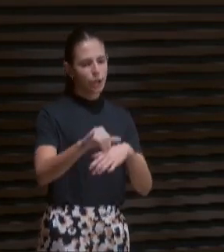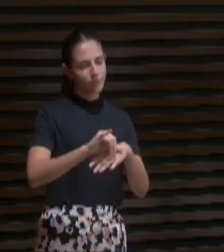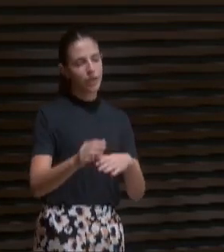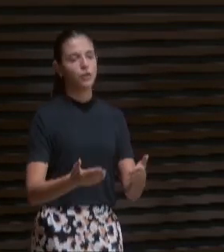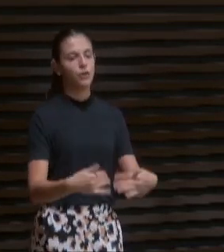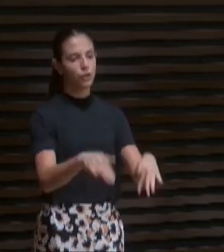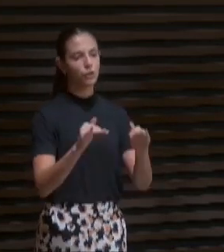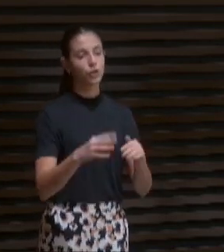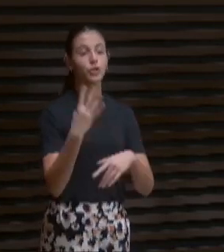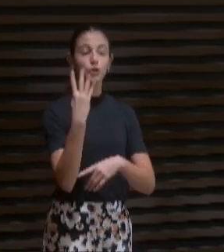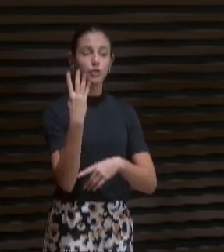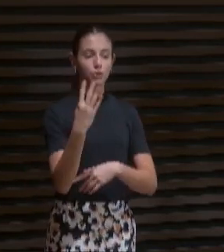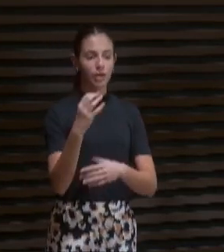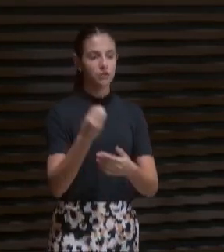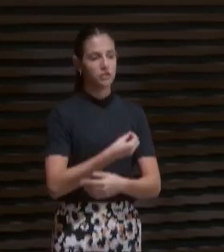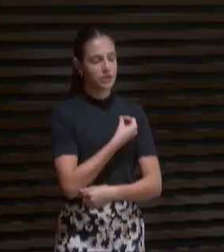4 seres viventes,